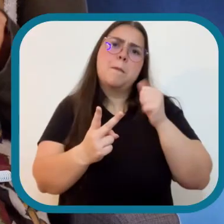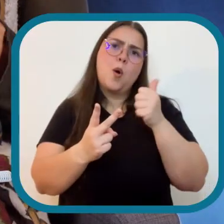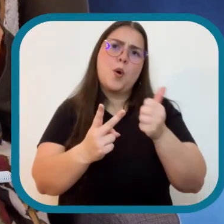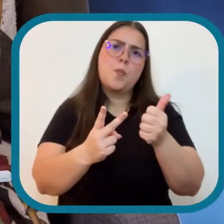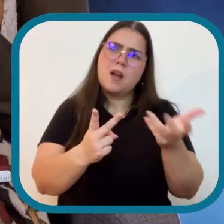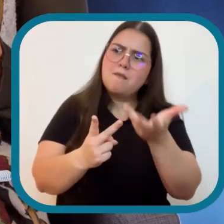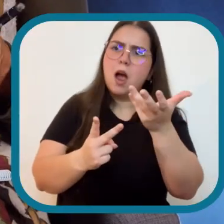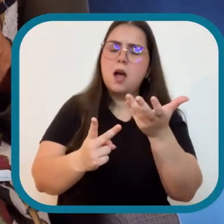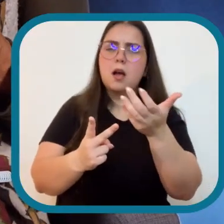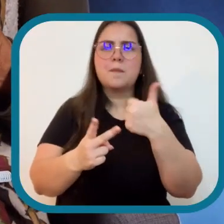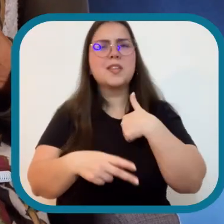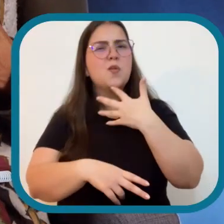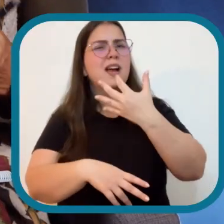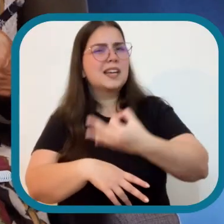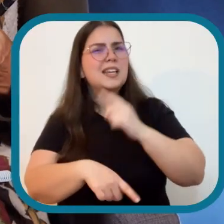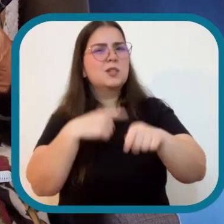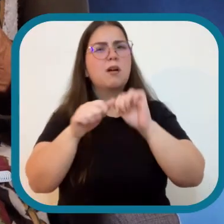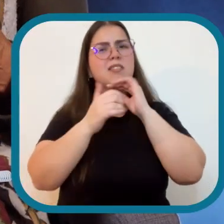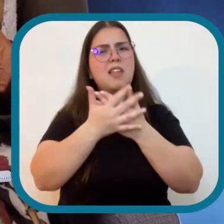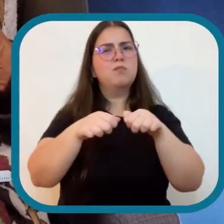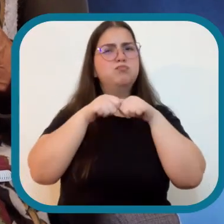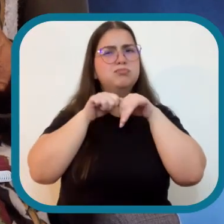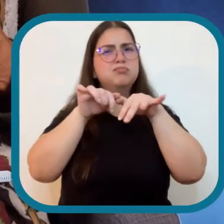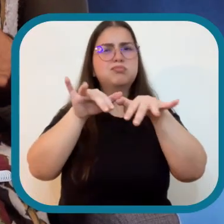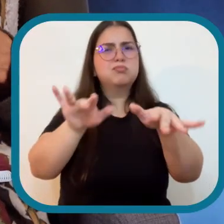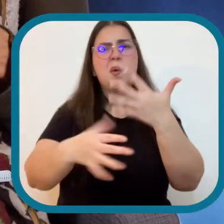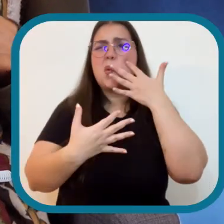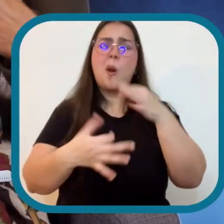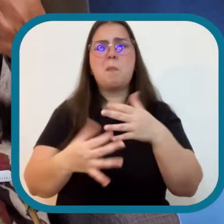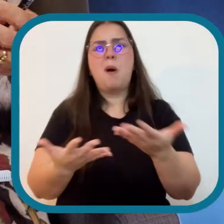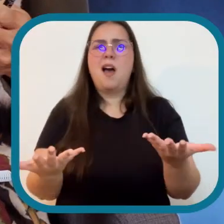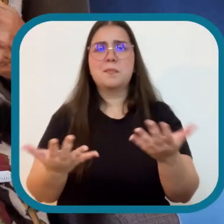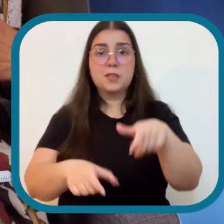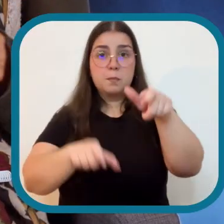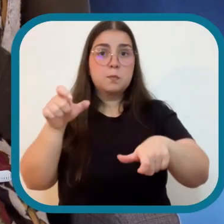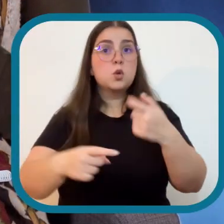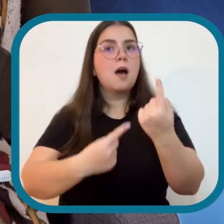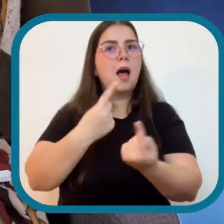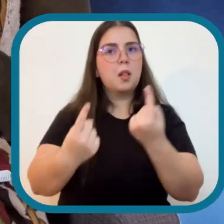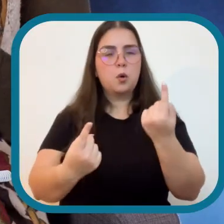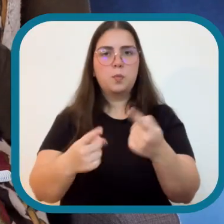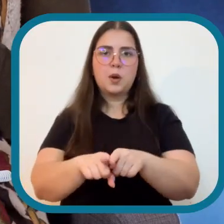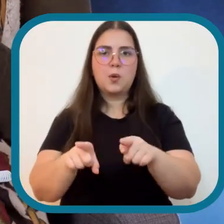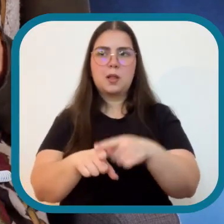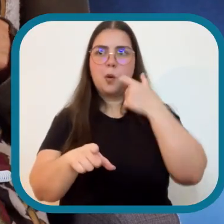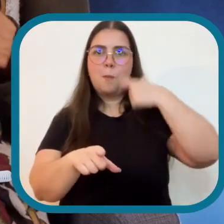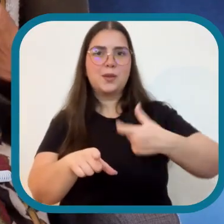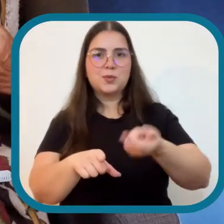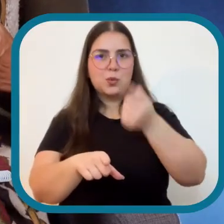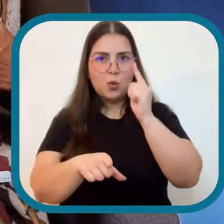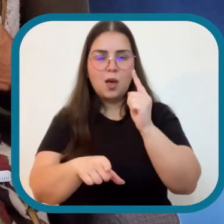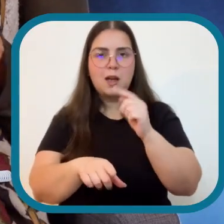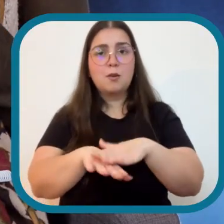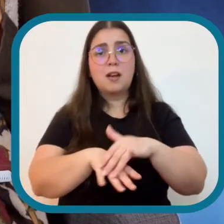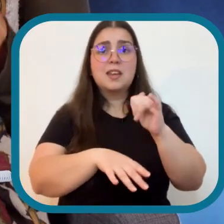bom e tal. Eu acredito que isto se banalize a esse ponto. Portanto, que haja autores que as pessoas